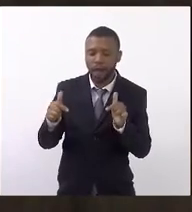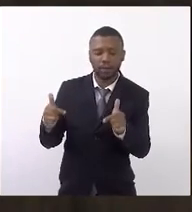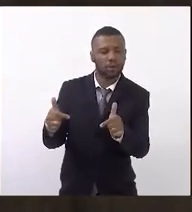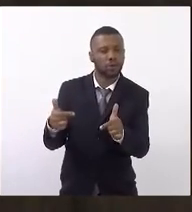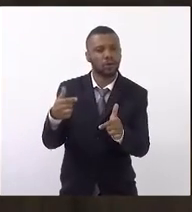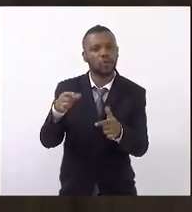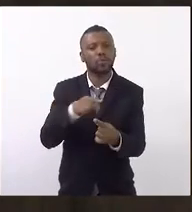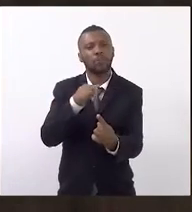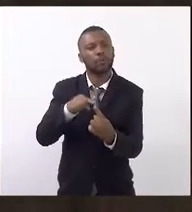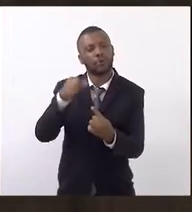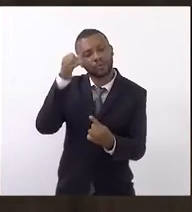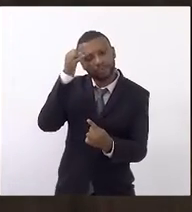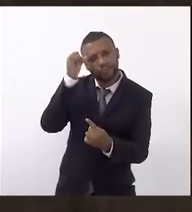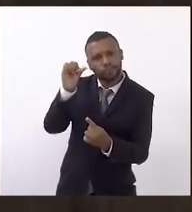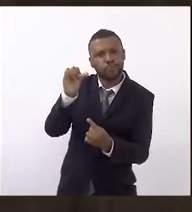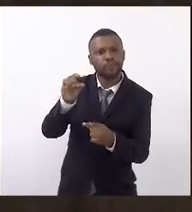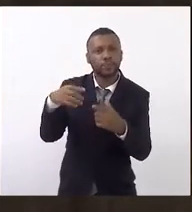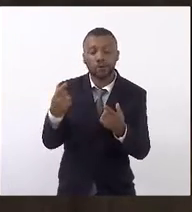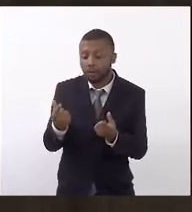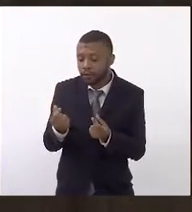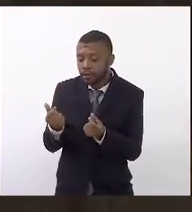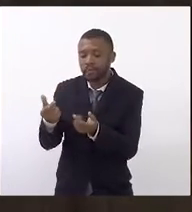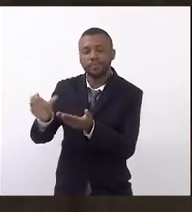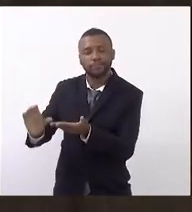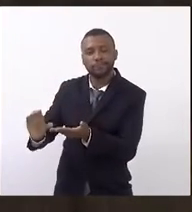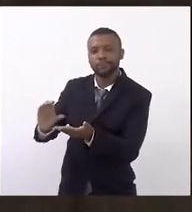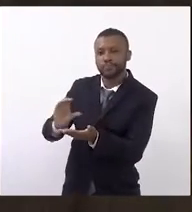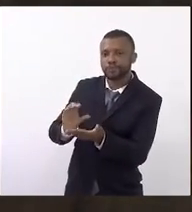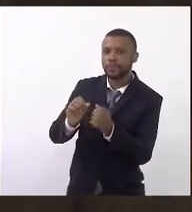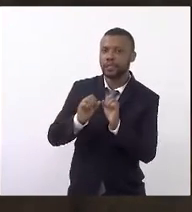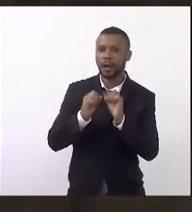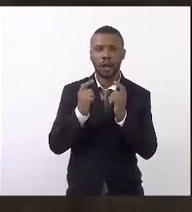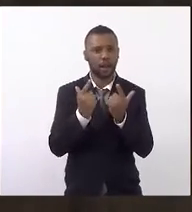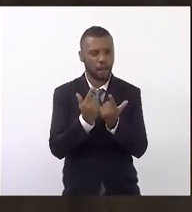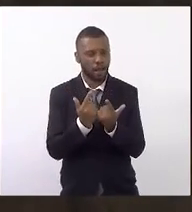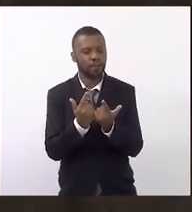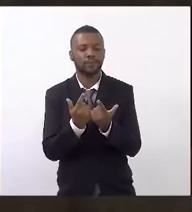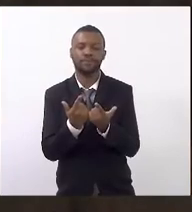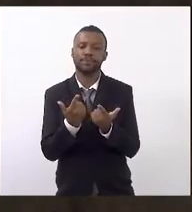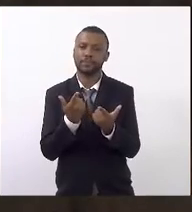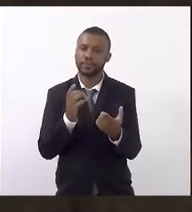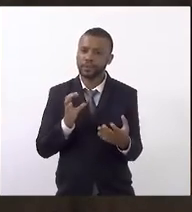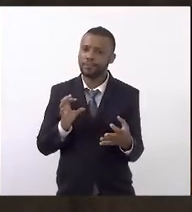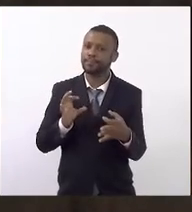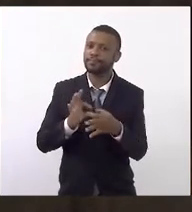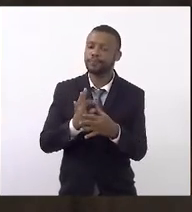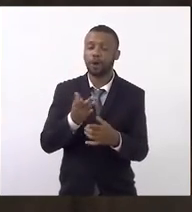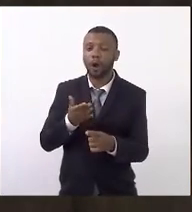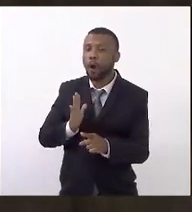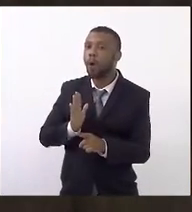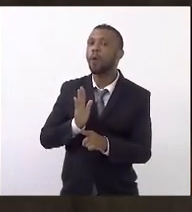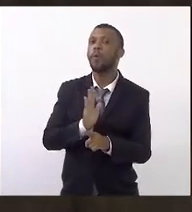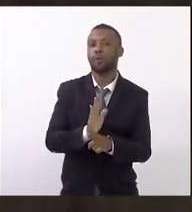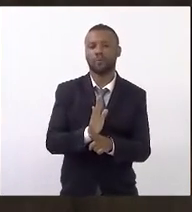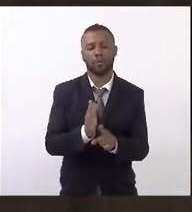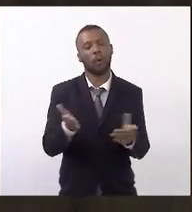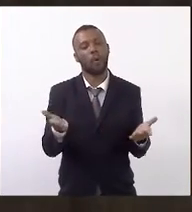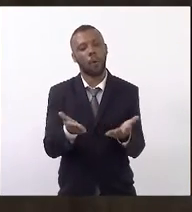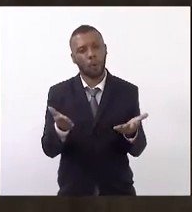prevenção, então que esses recursos que a Assembleia Legislativa está contribuindo hoje para esses